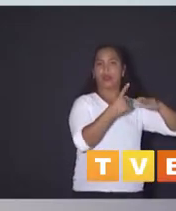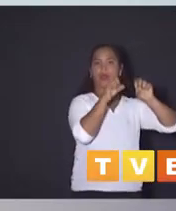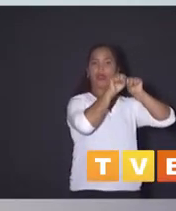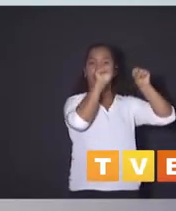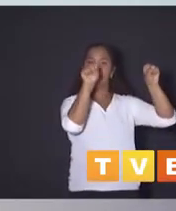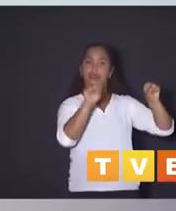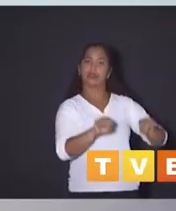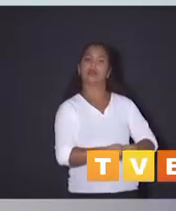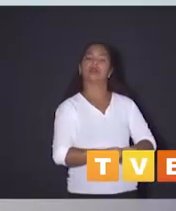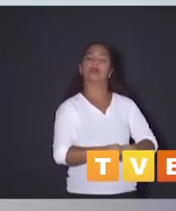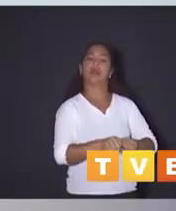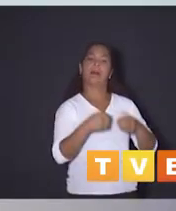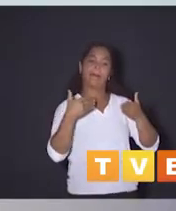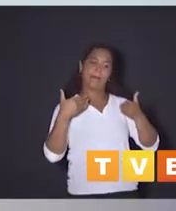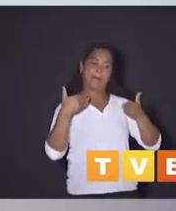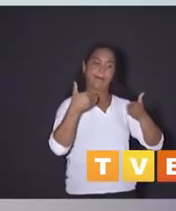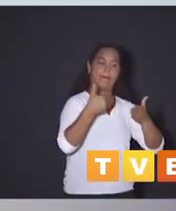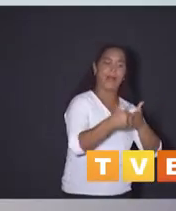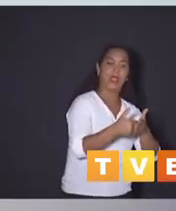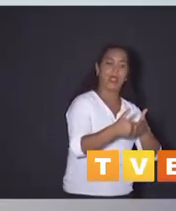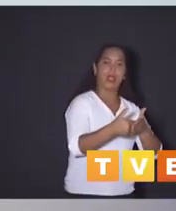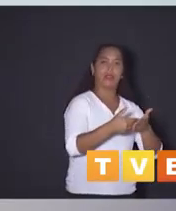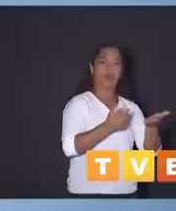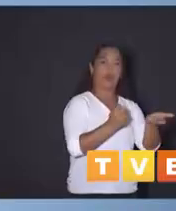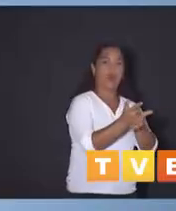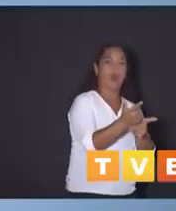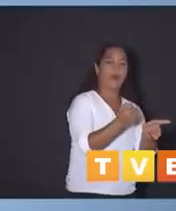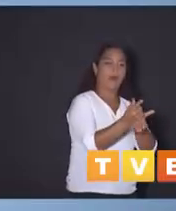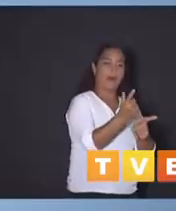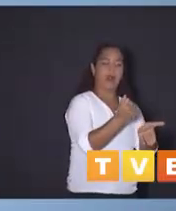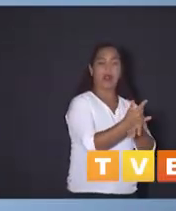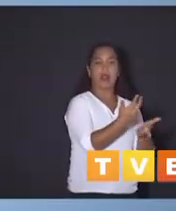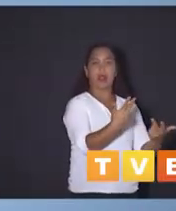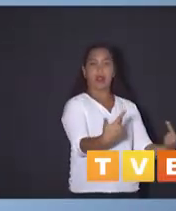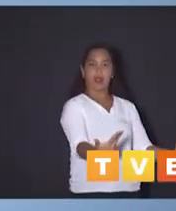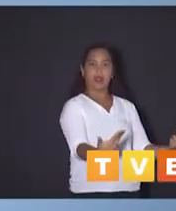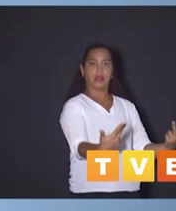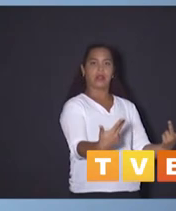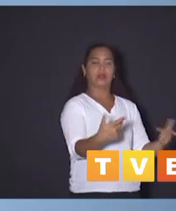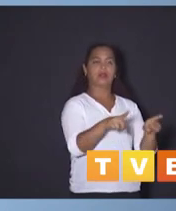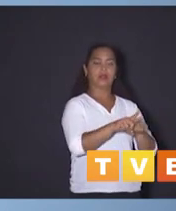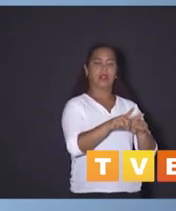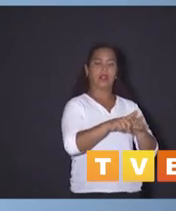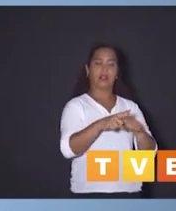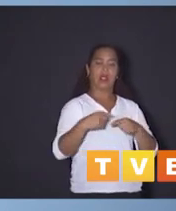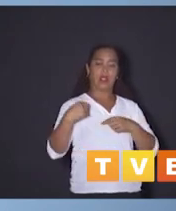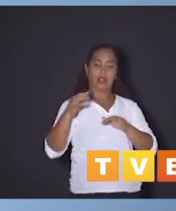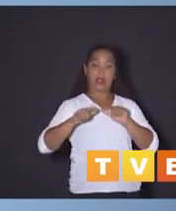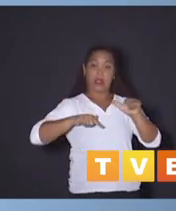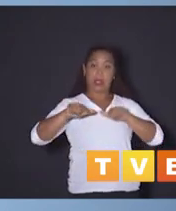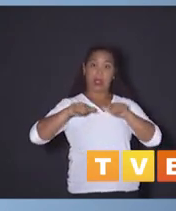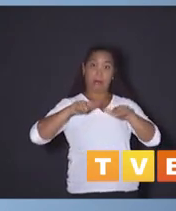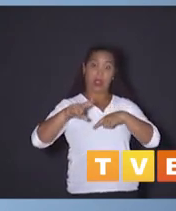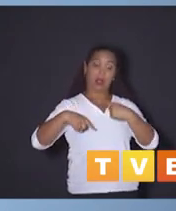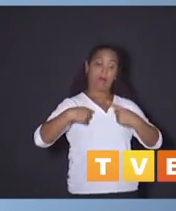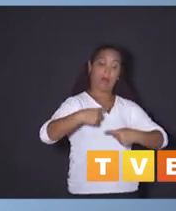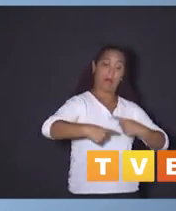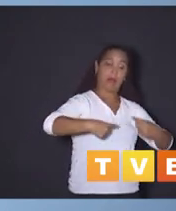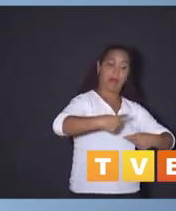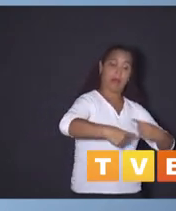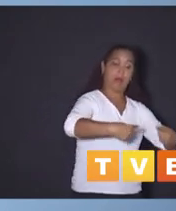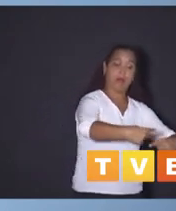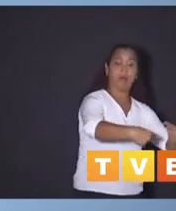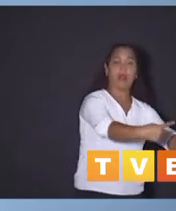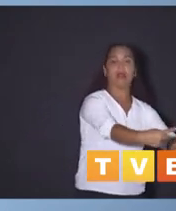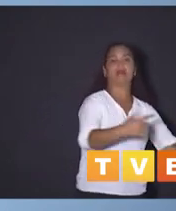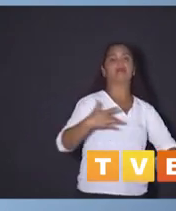é mais próximos de produção 1 e ligados à agricultura familiar você permite uma geração de renda maior e nós estamos falando de